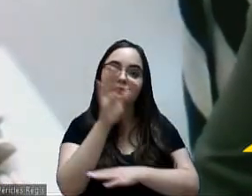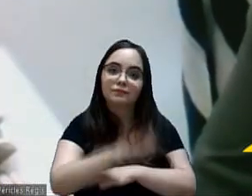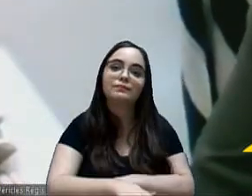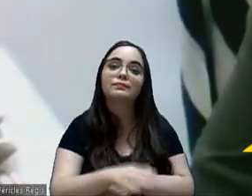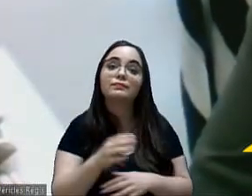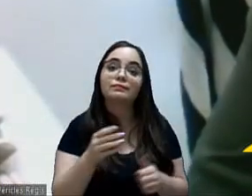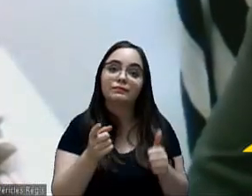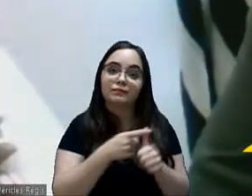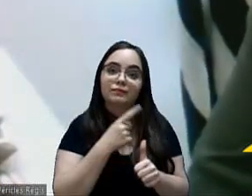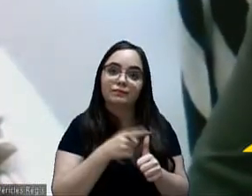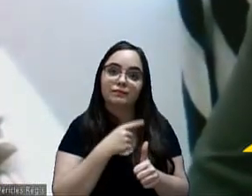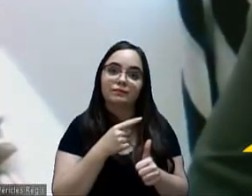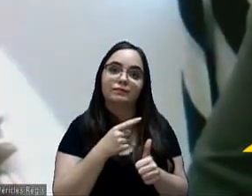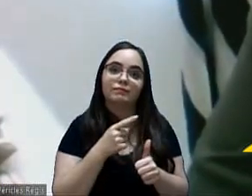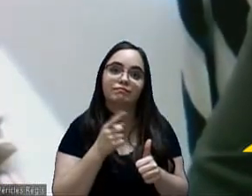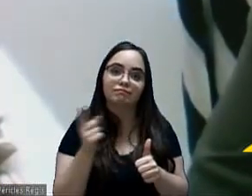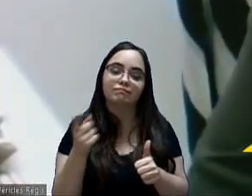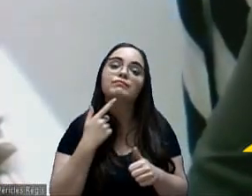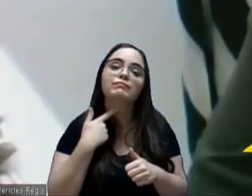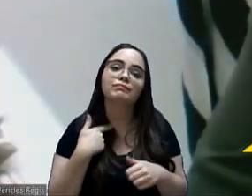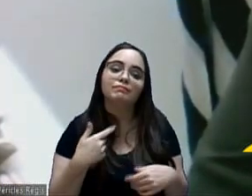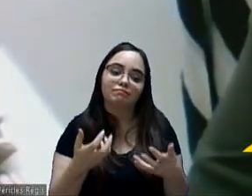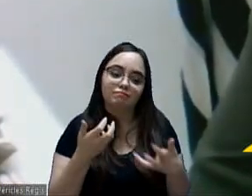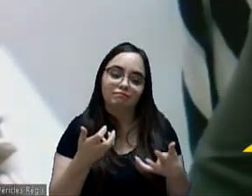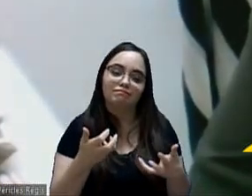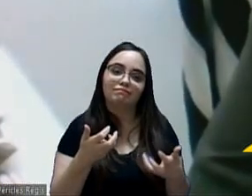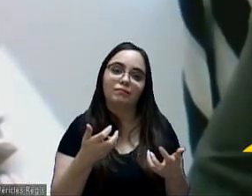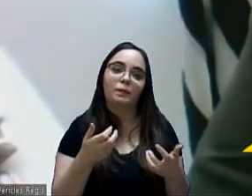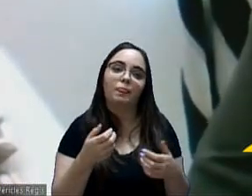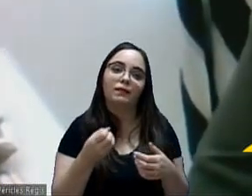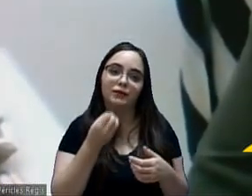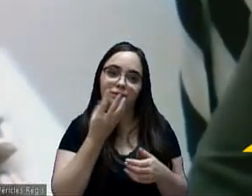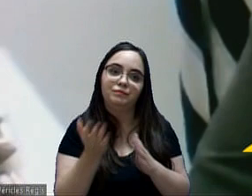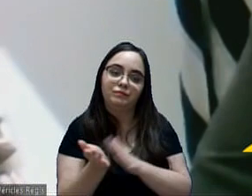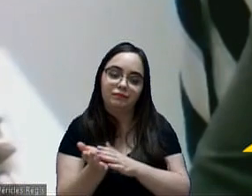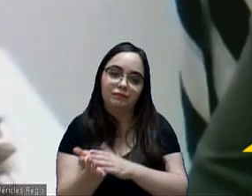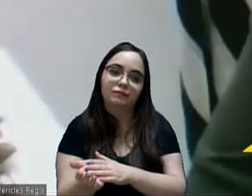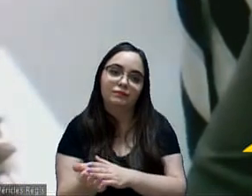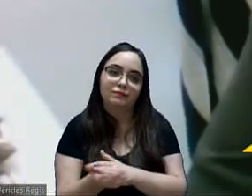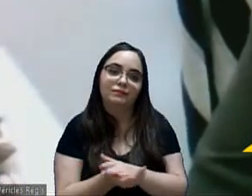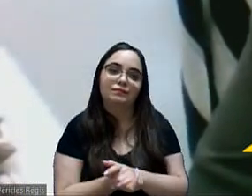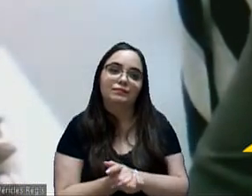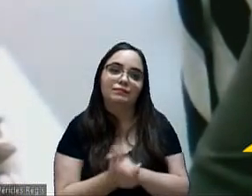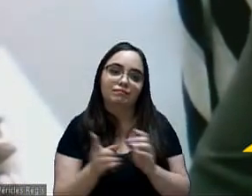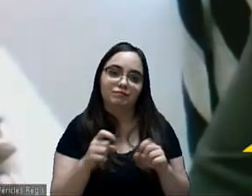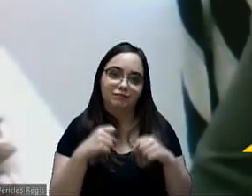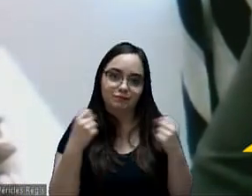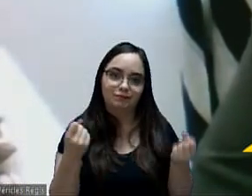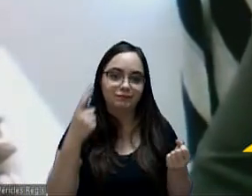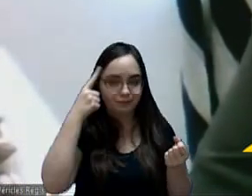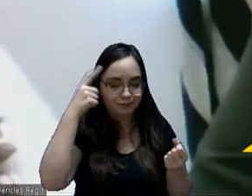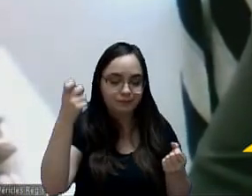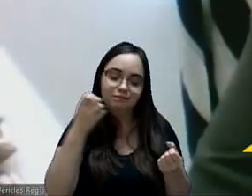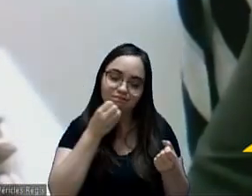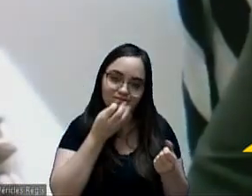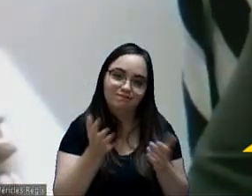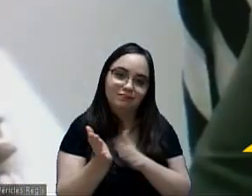Primeiramente, Ítalo, parabéns pela intenção, tá? Muito louvável. A ideia,